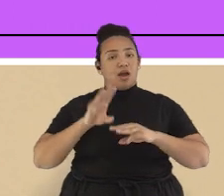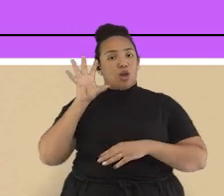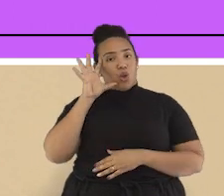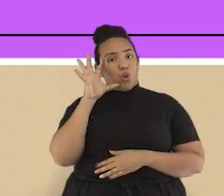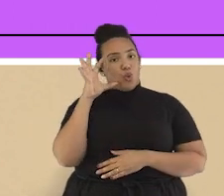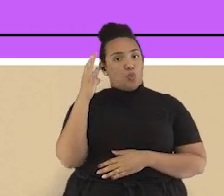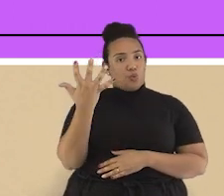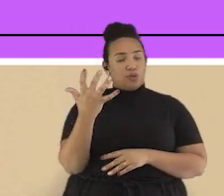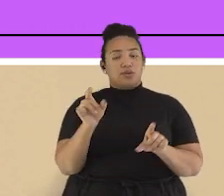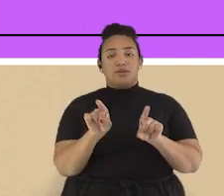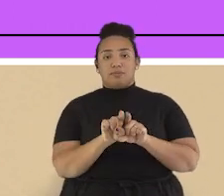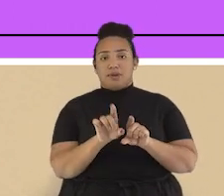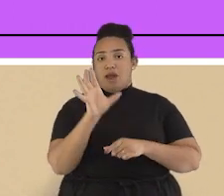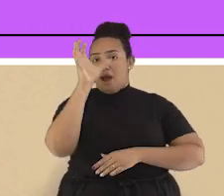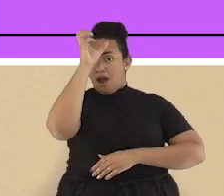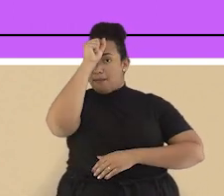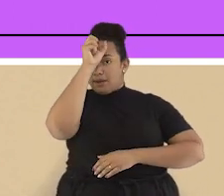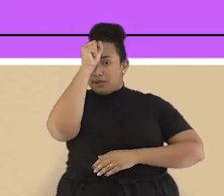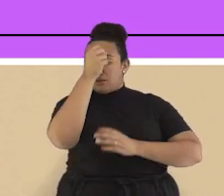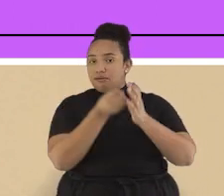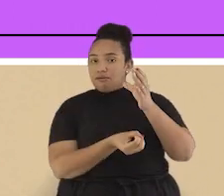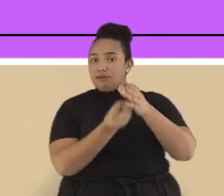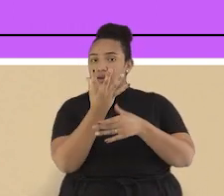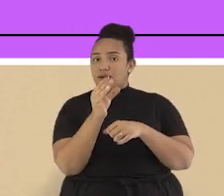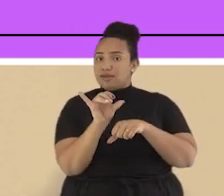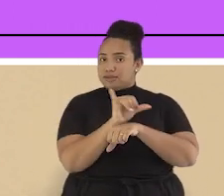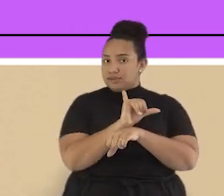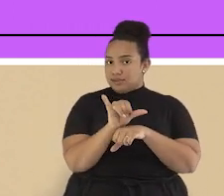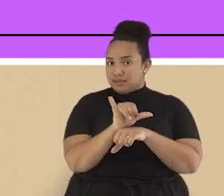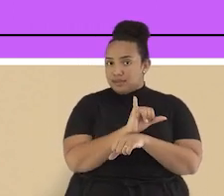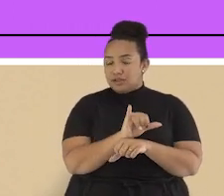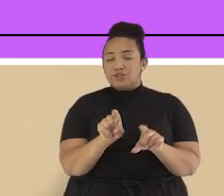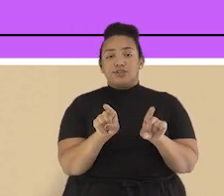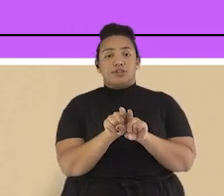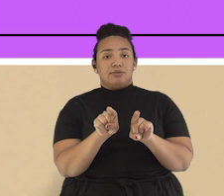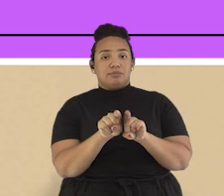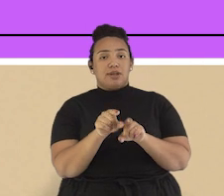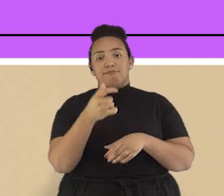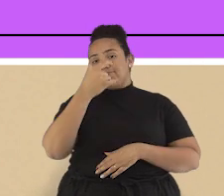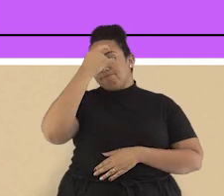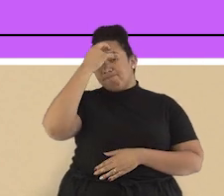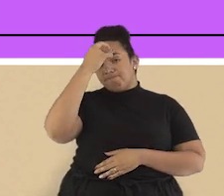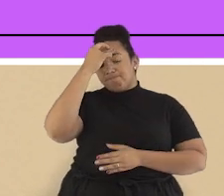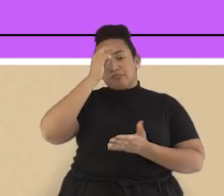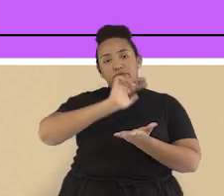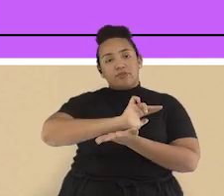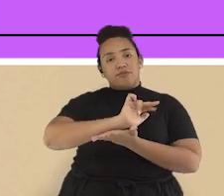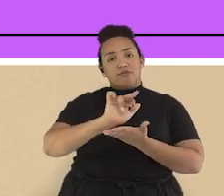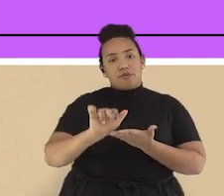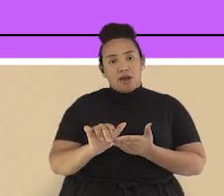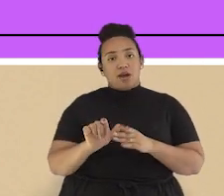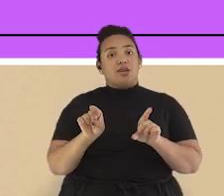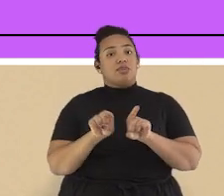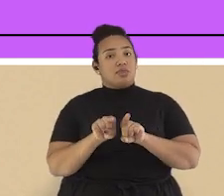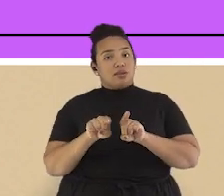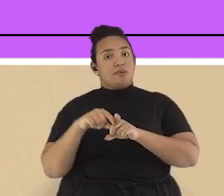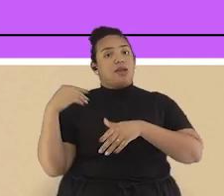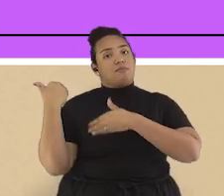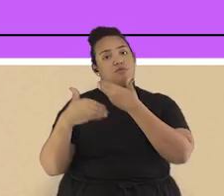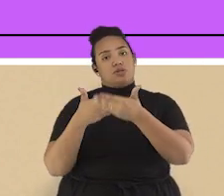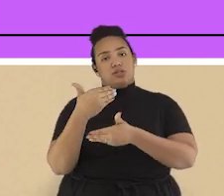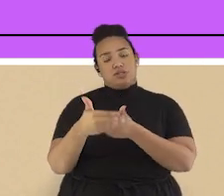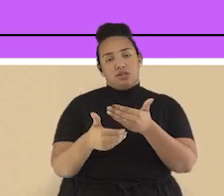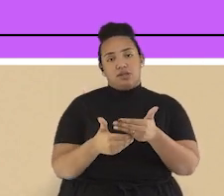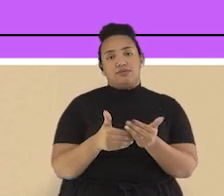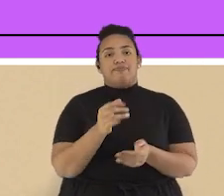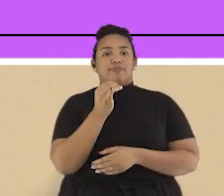validar estratégias e resultados, desenvolvendo formas de raciocínio e processos, como